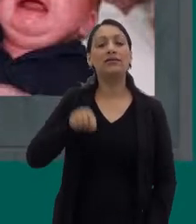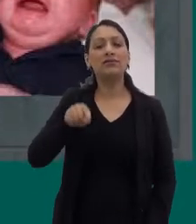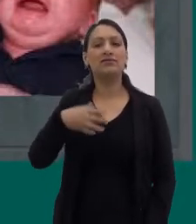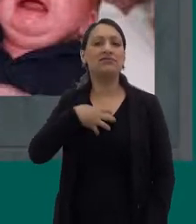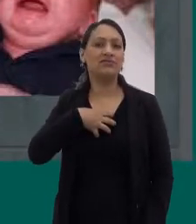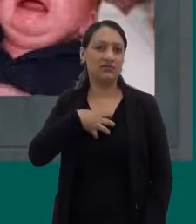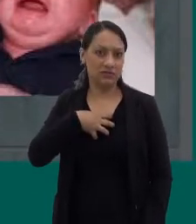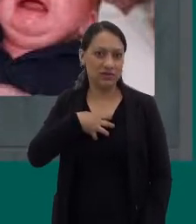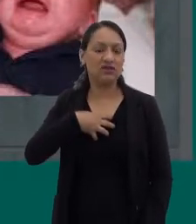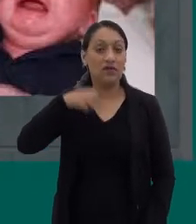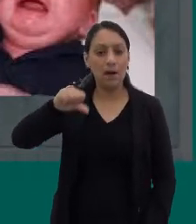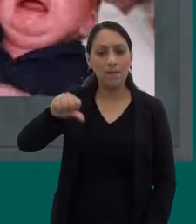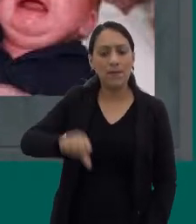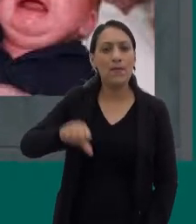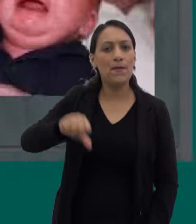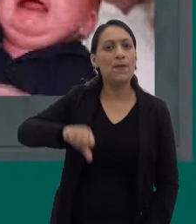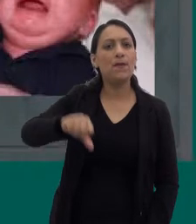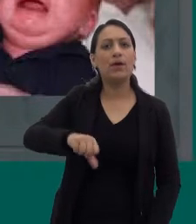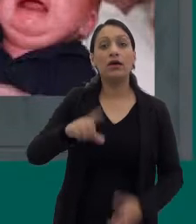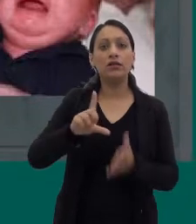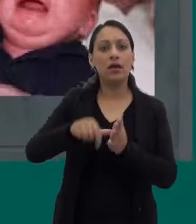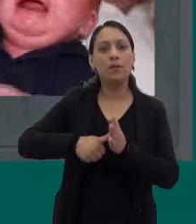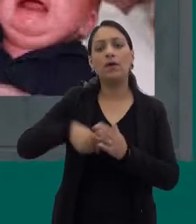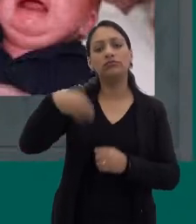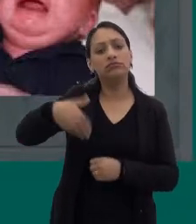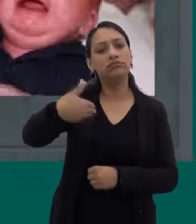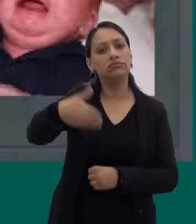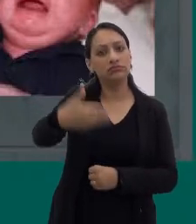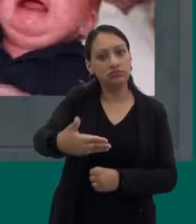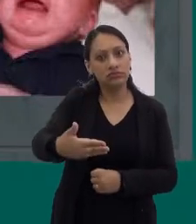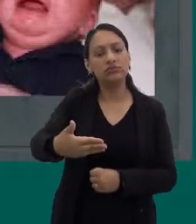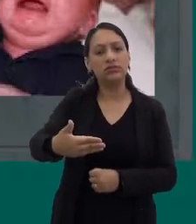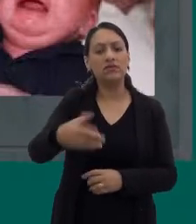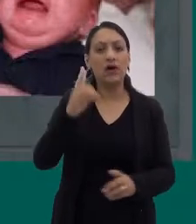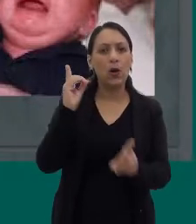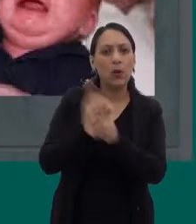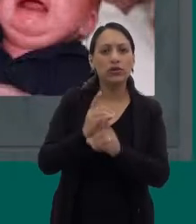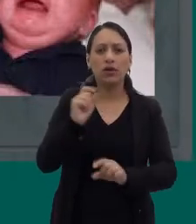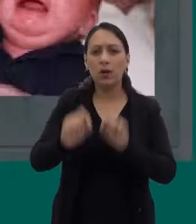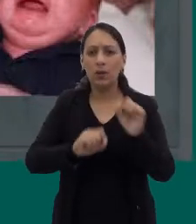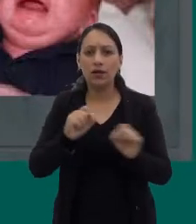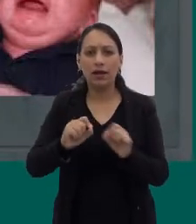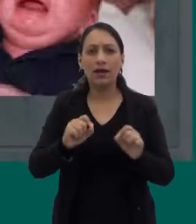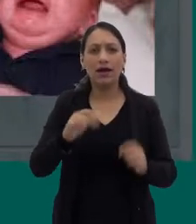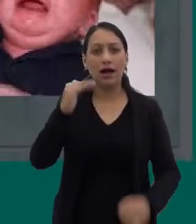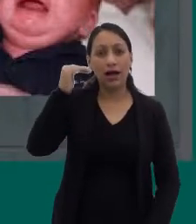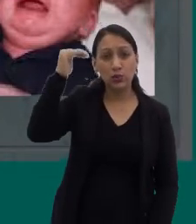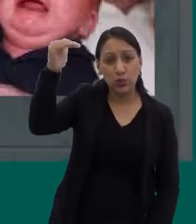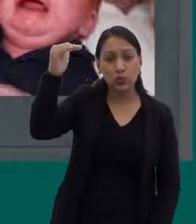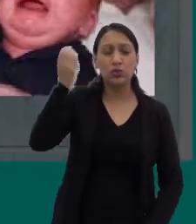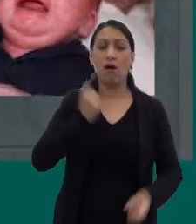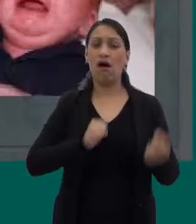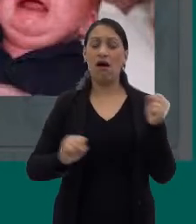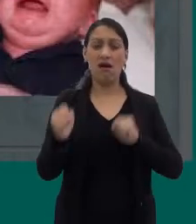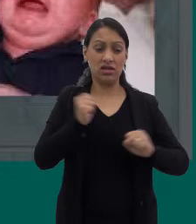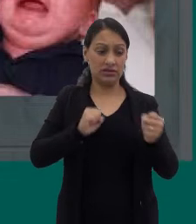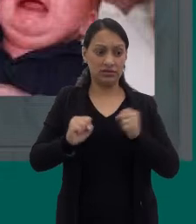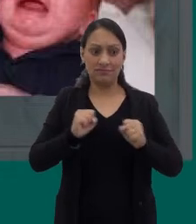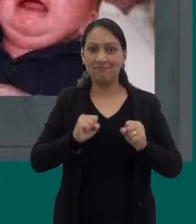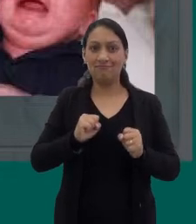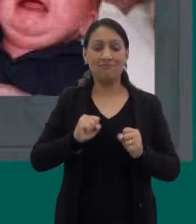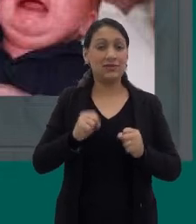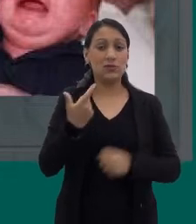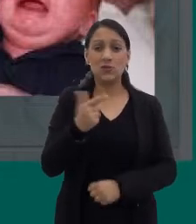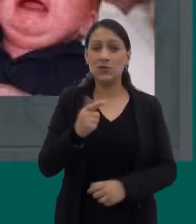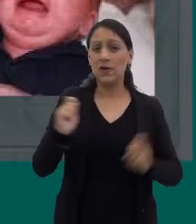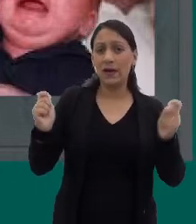sensação, né? E que depois, mais adiante, a gente vai encontrar em adultos muito ansiosos uma